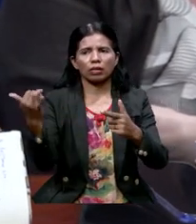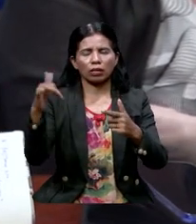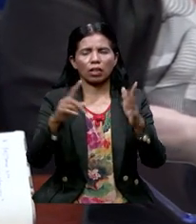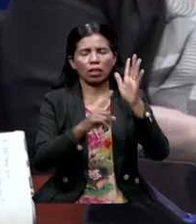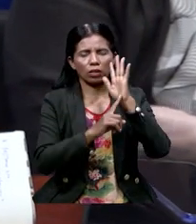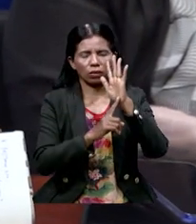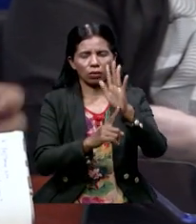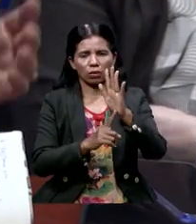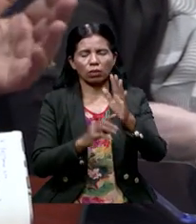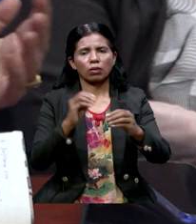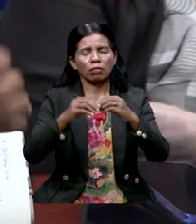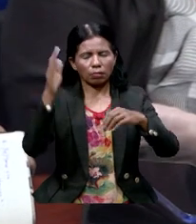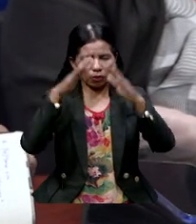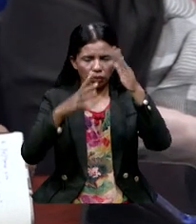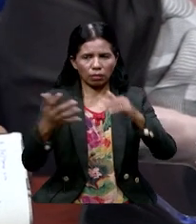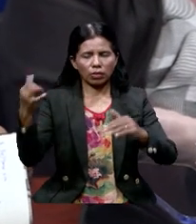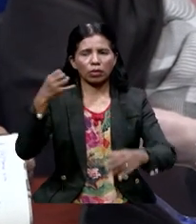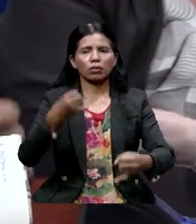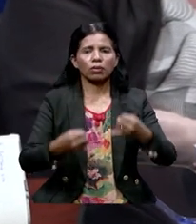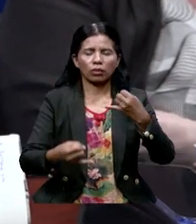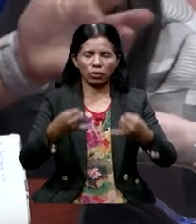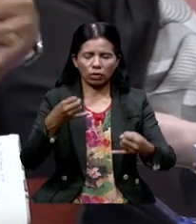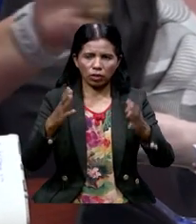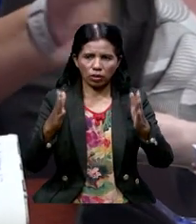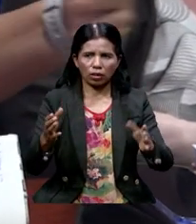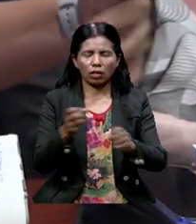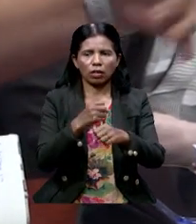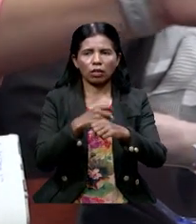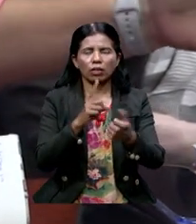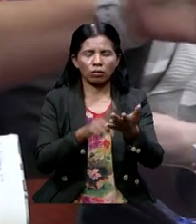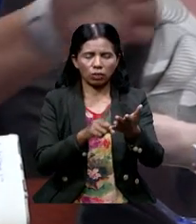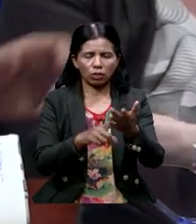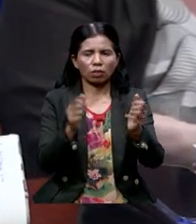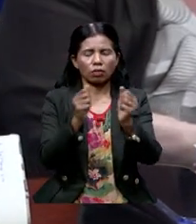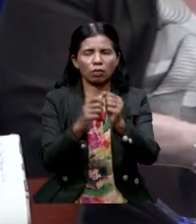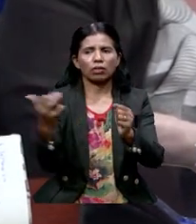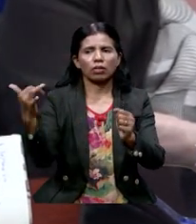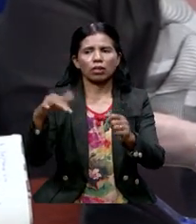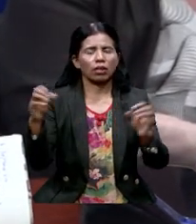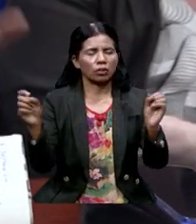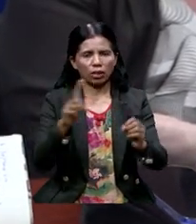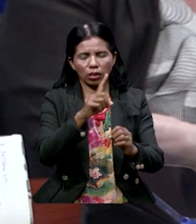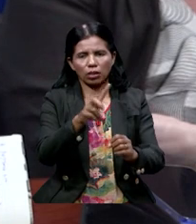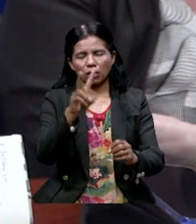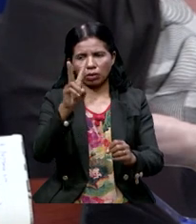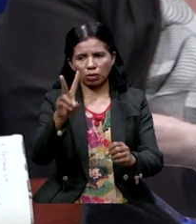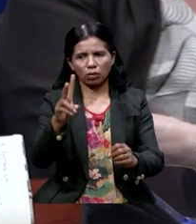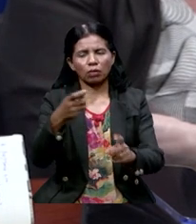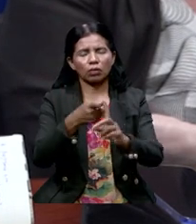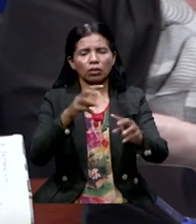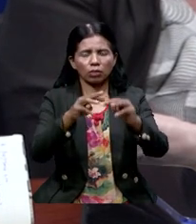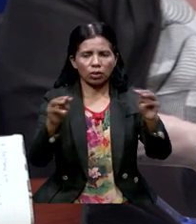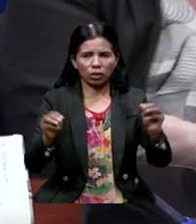sira ne questão sira jurídico sira mos fona halo na discussão mos sira direta la os ida ruade mai be cada município mai